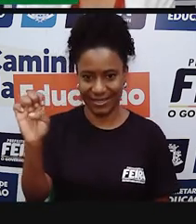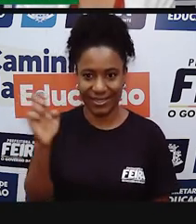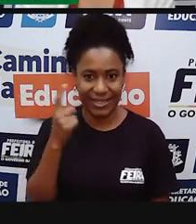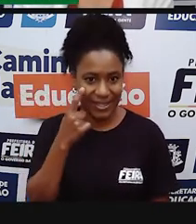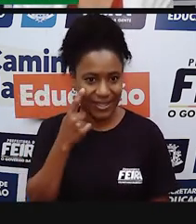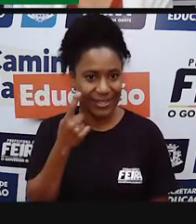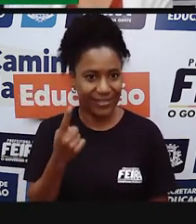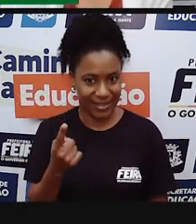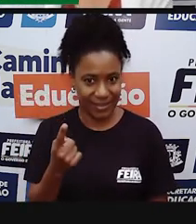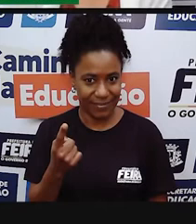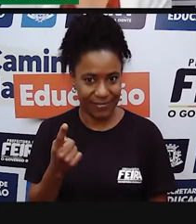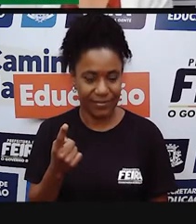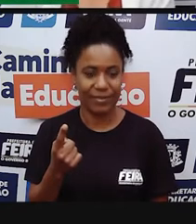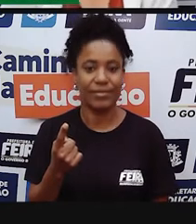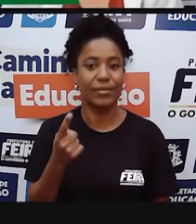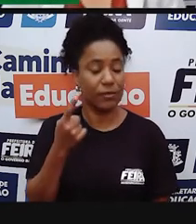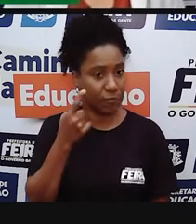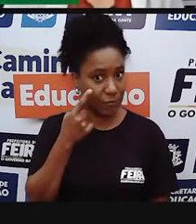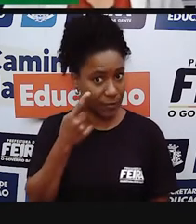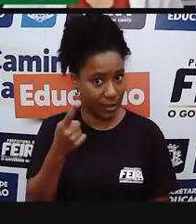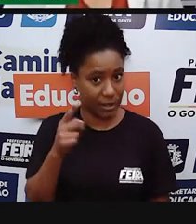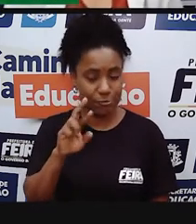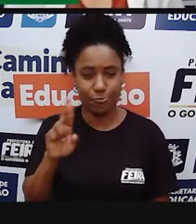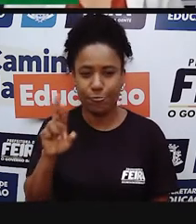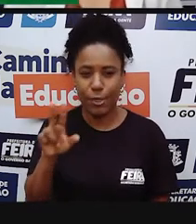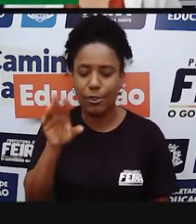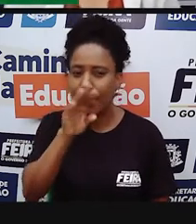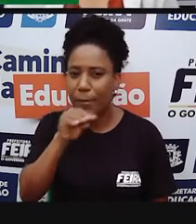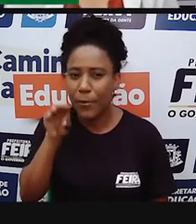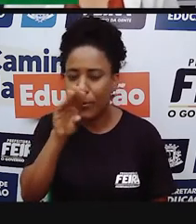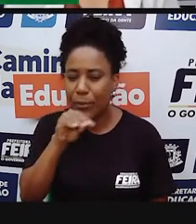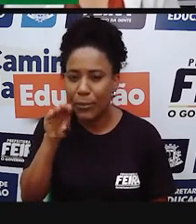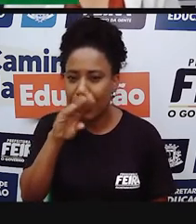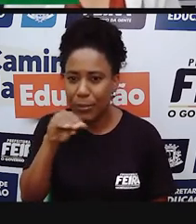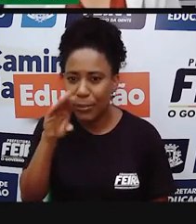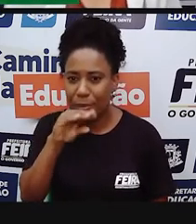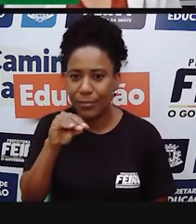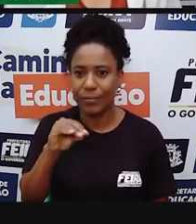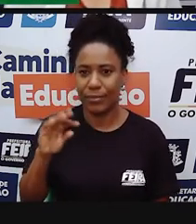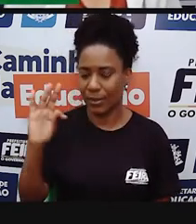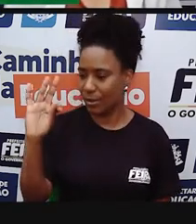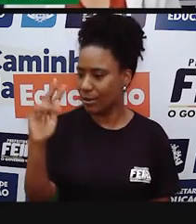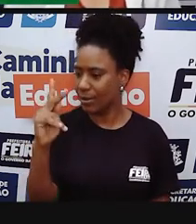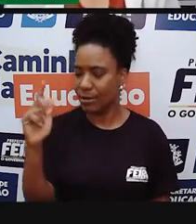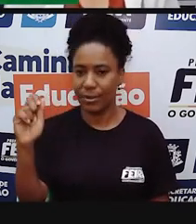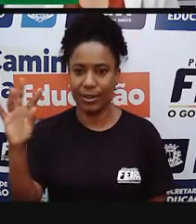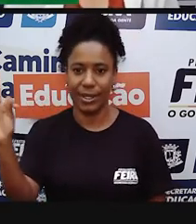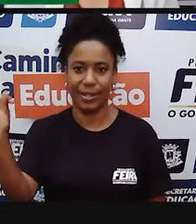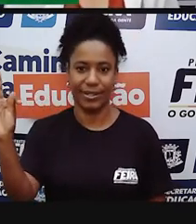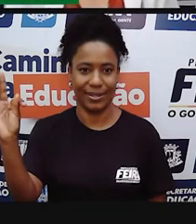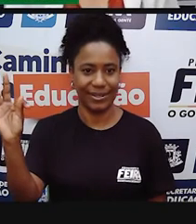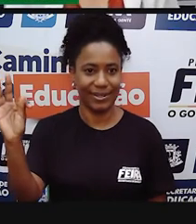é muito bem mais prolongado só né delícia a próxima Zé Zé